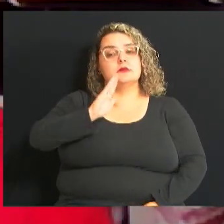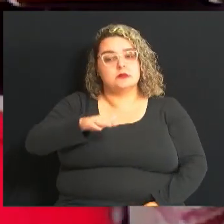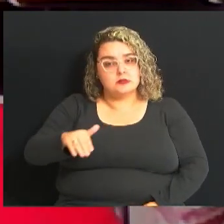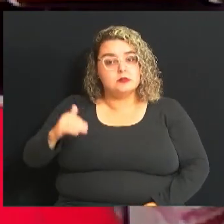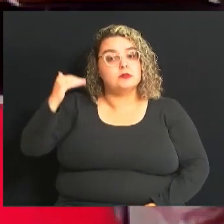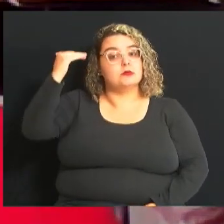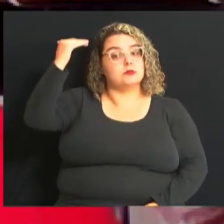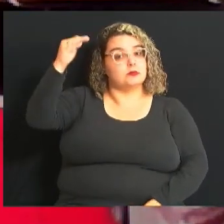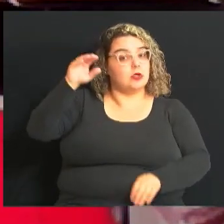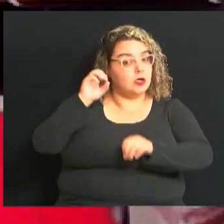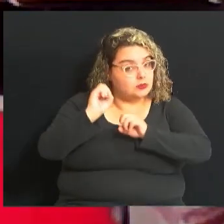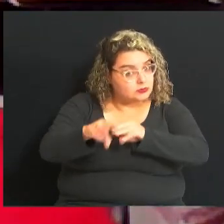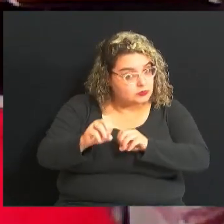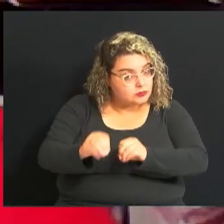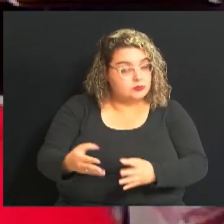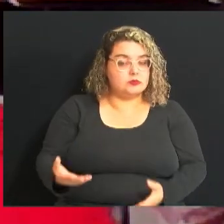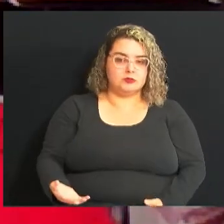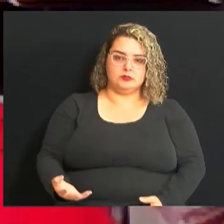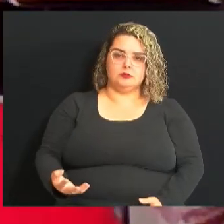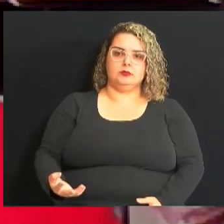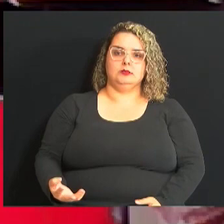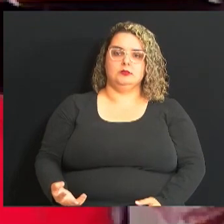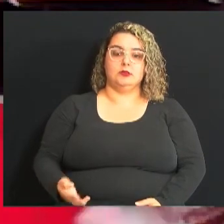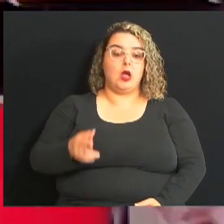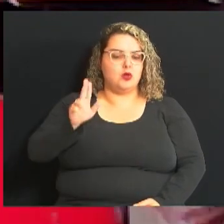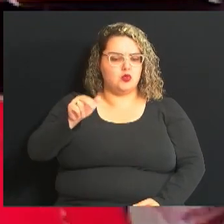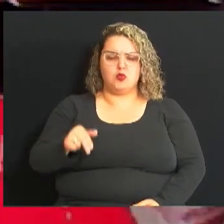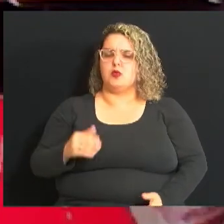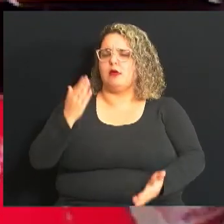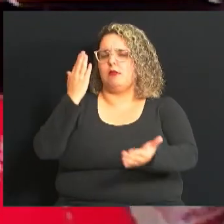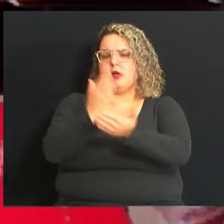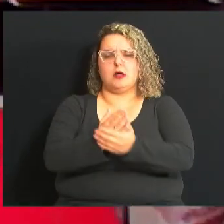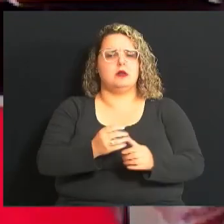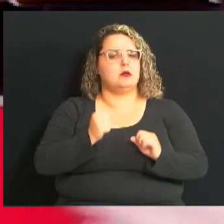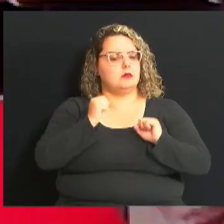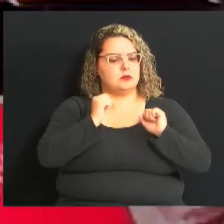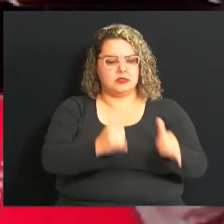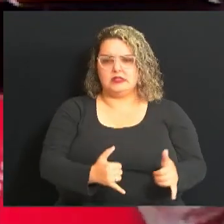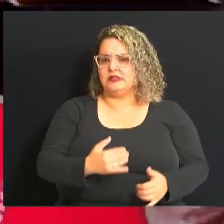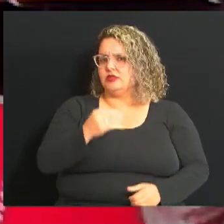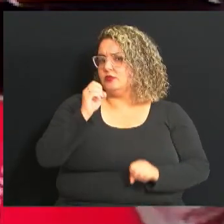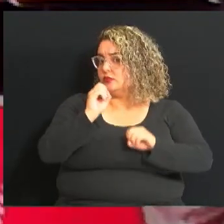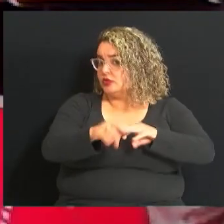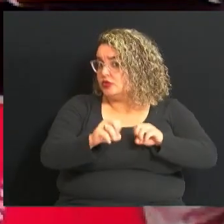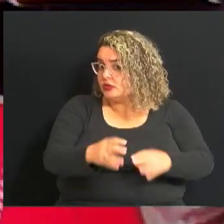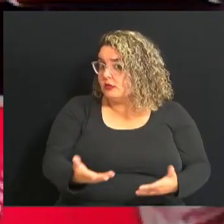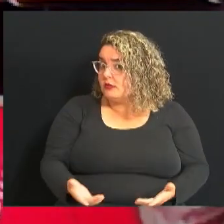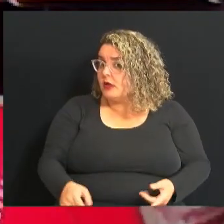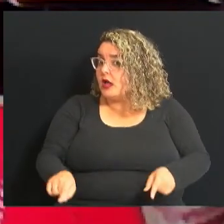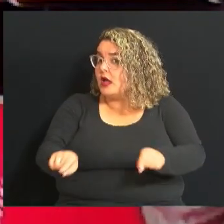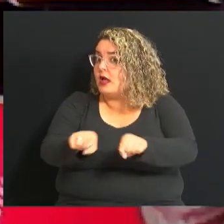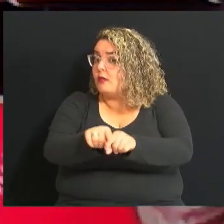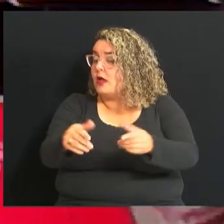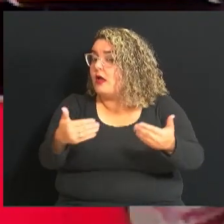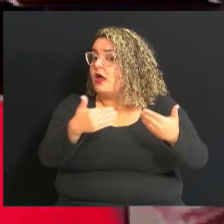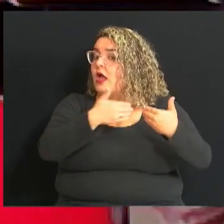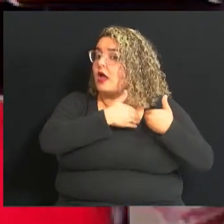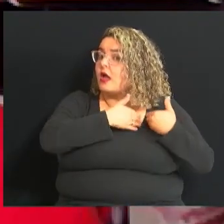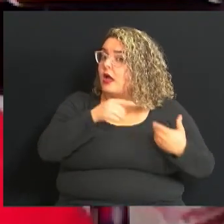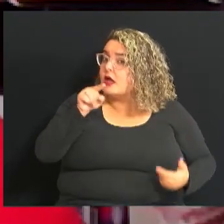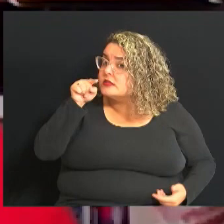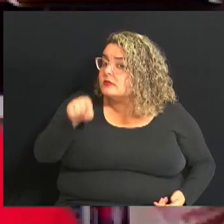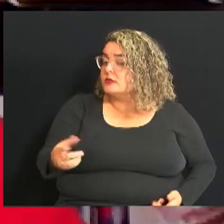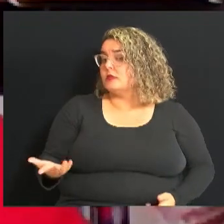A gente jamais pode abrir mão de educar, mas a gente também precisa responsabilizar,